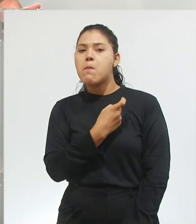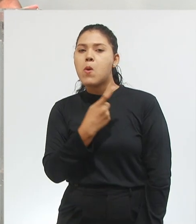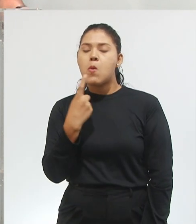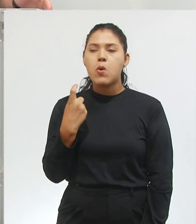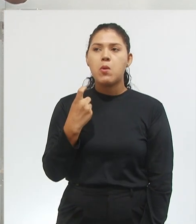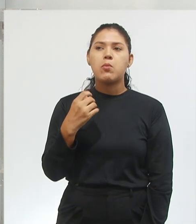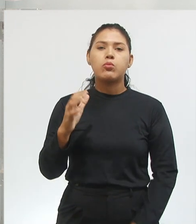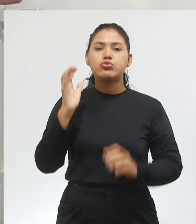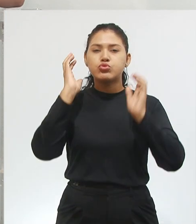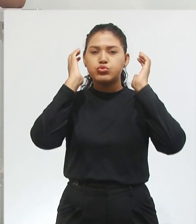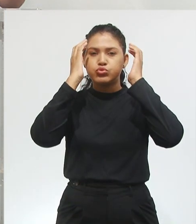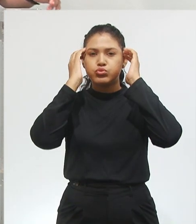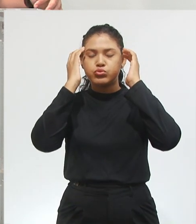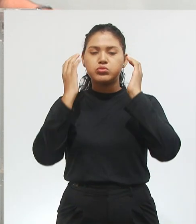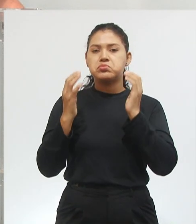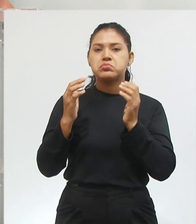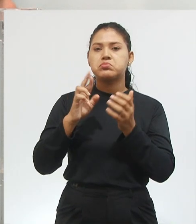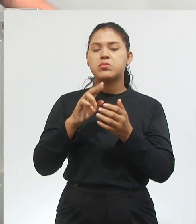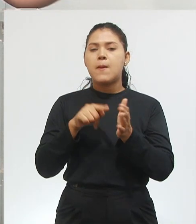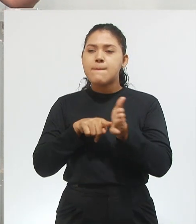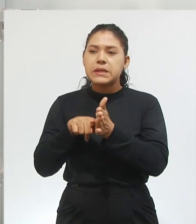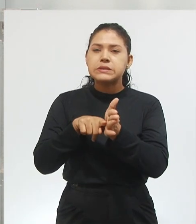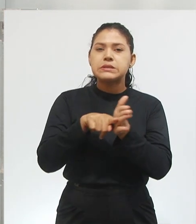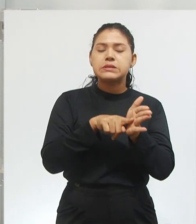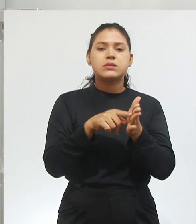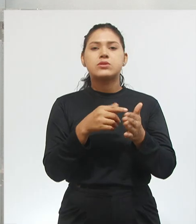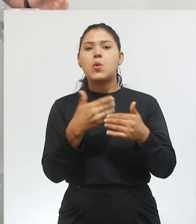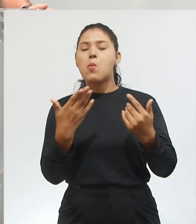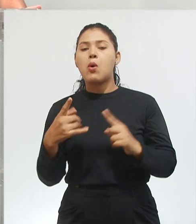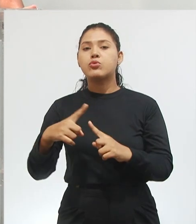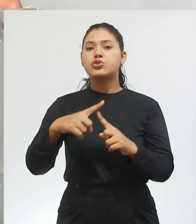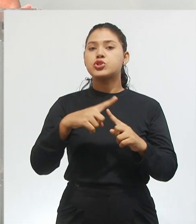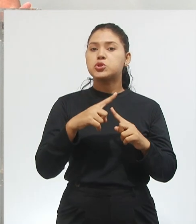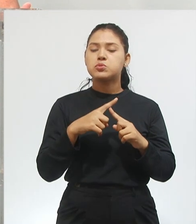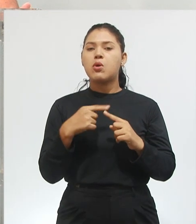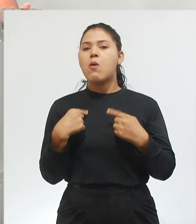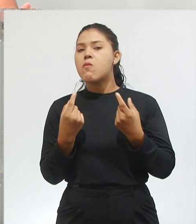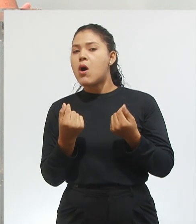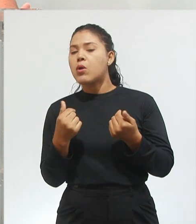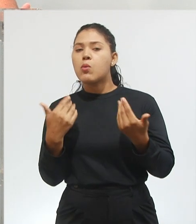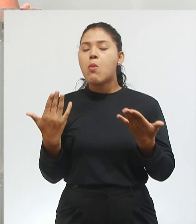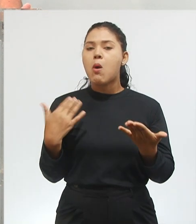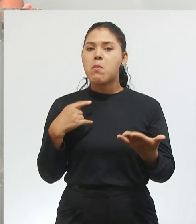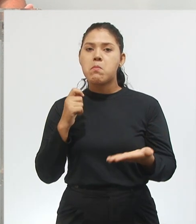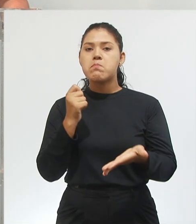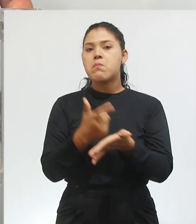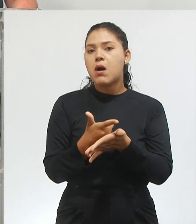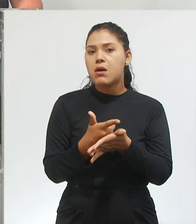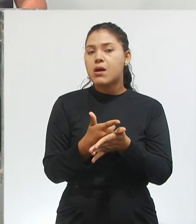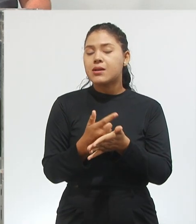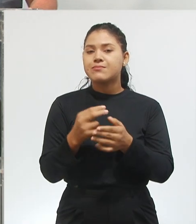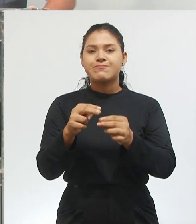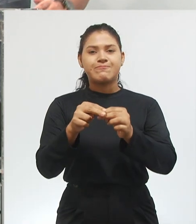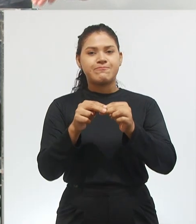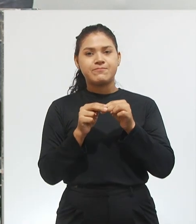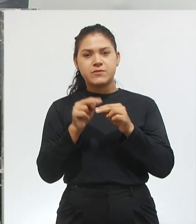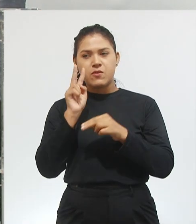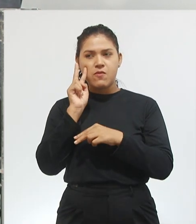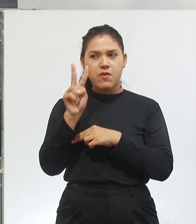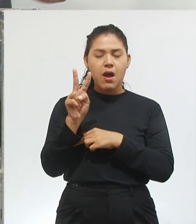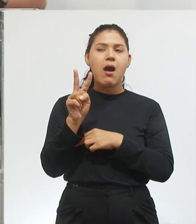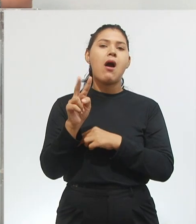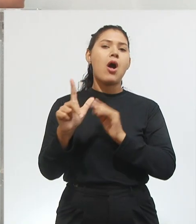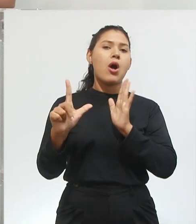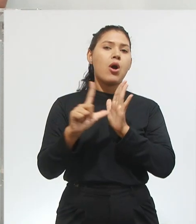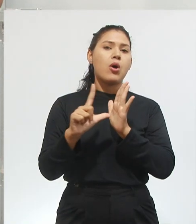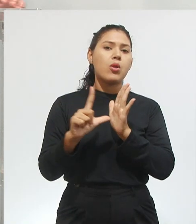shampoo né pesquiso ali as opções né quanto que eu tenho e disponív para investir e eu vejo né ó tem um